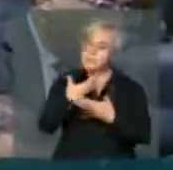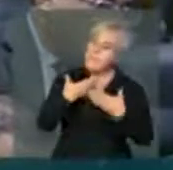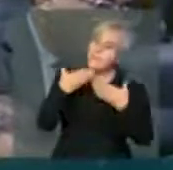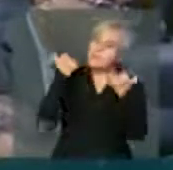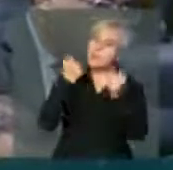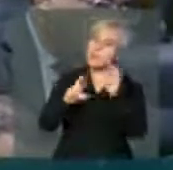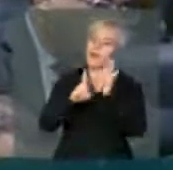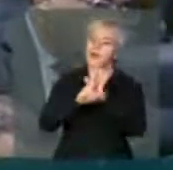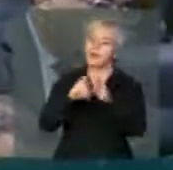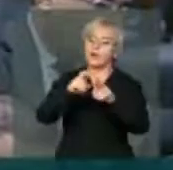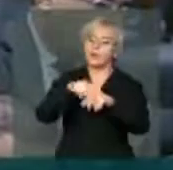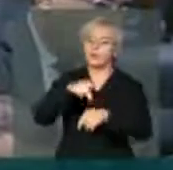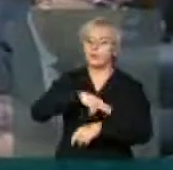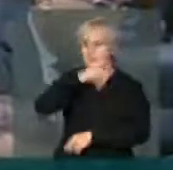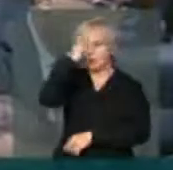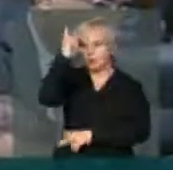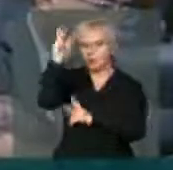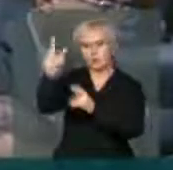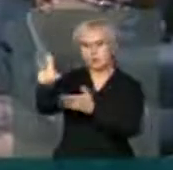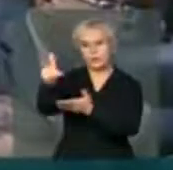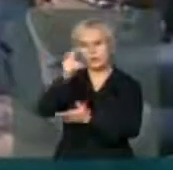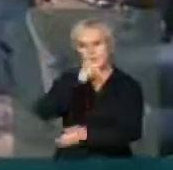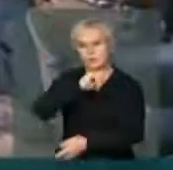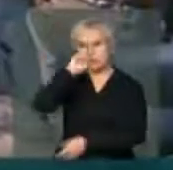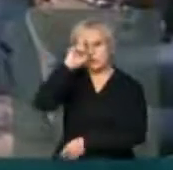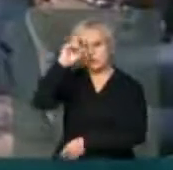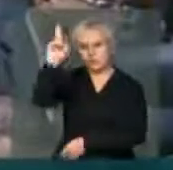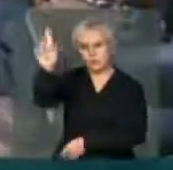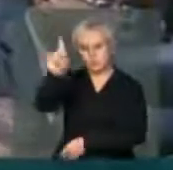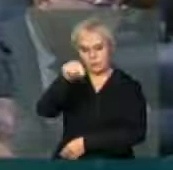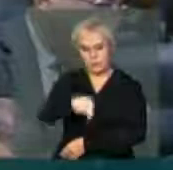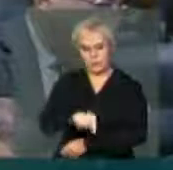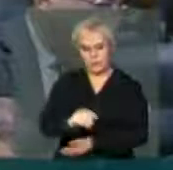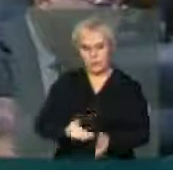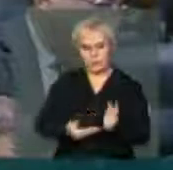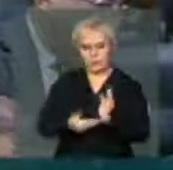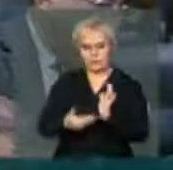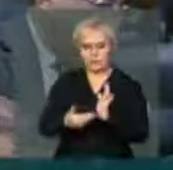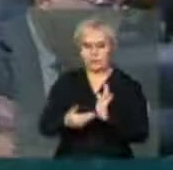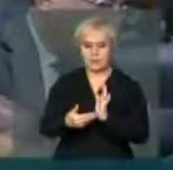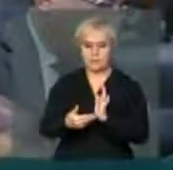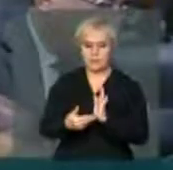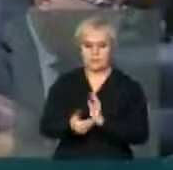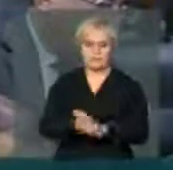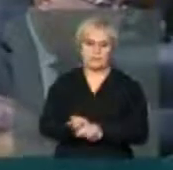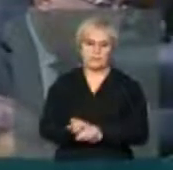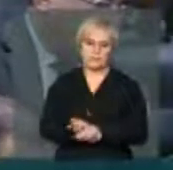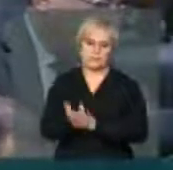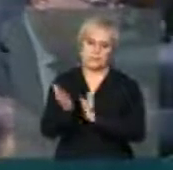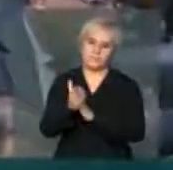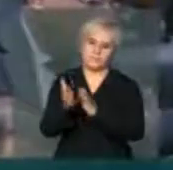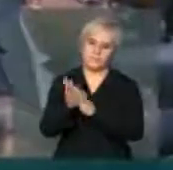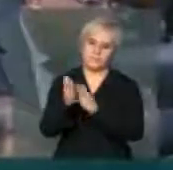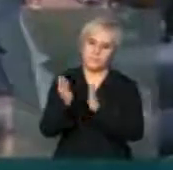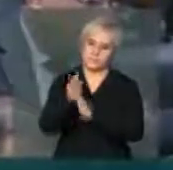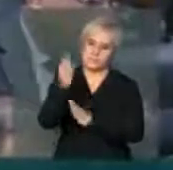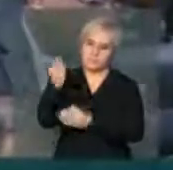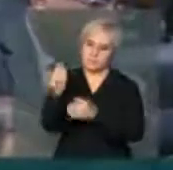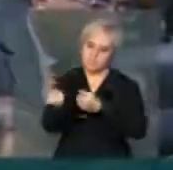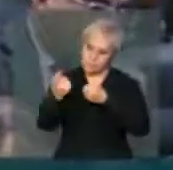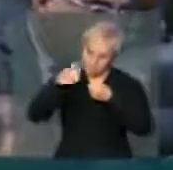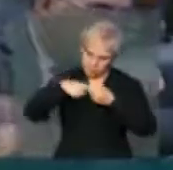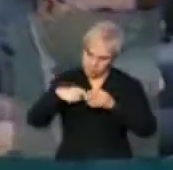por ter homens como Vossa Excelência aqui na Câmara Federal, eleitos como deputado federal. Parabéns pelo